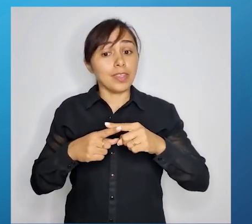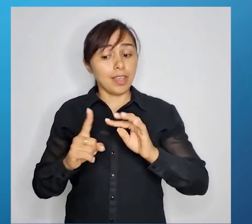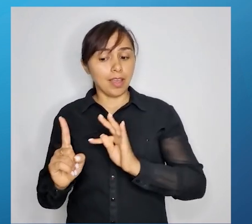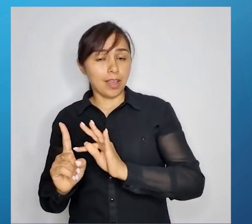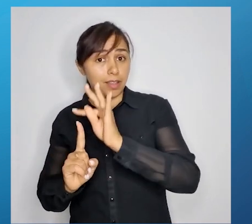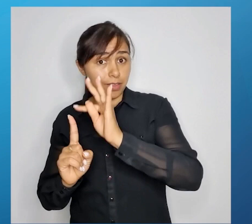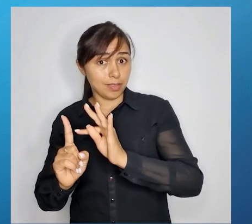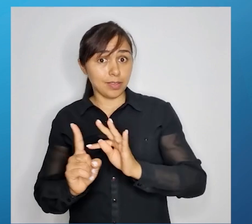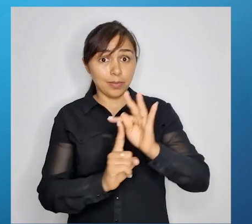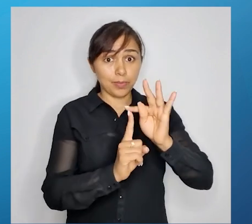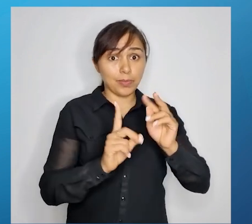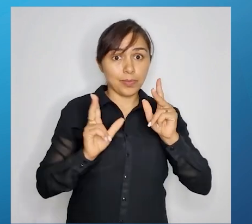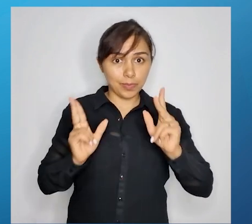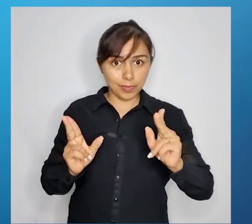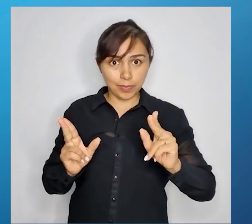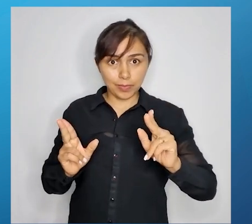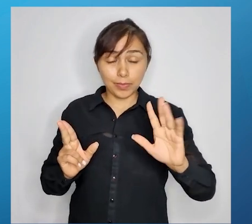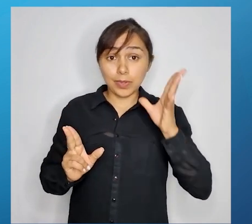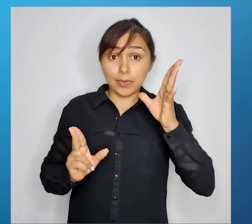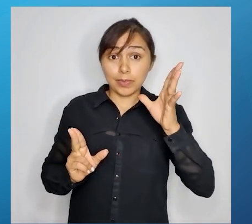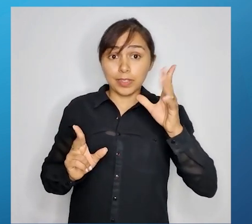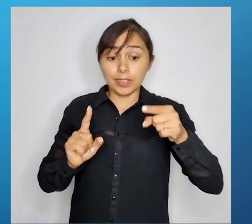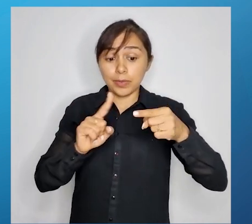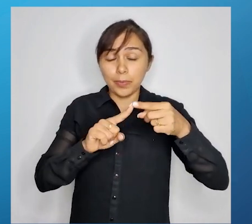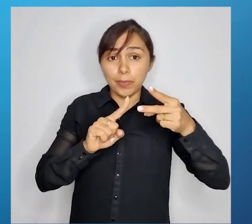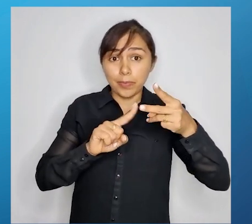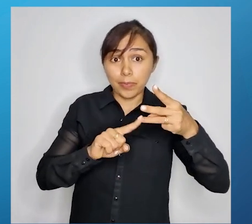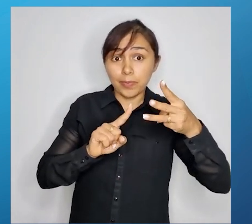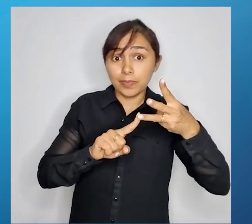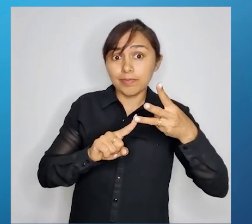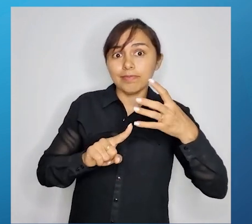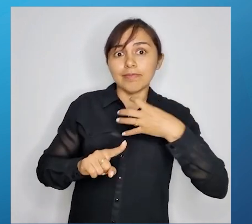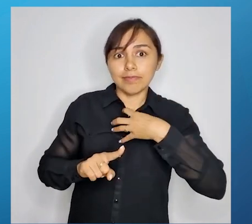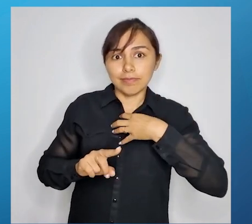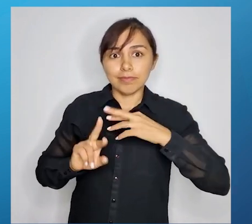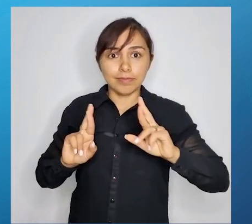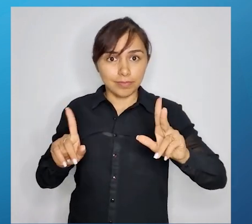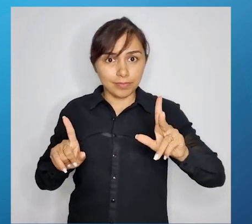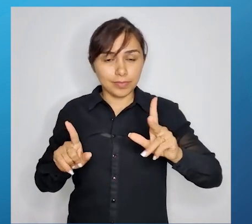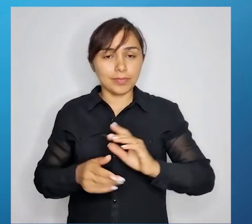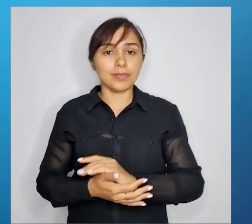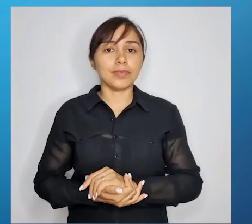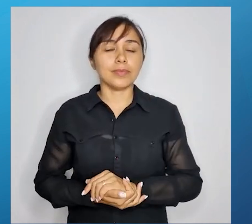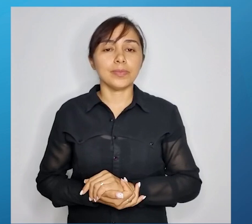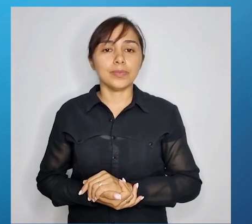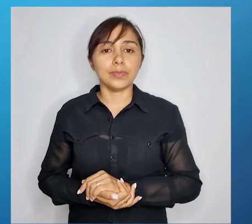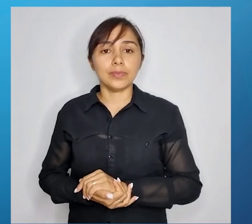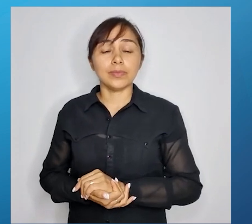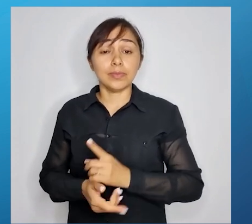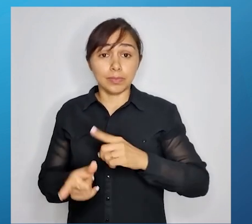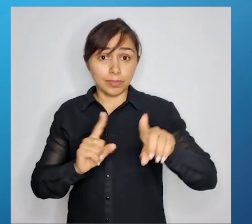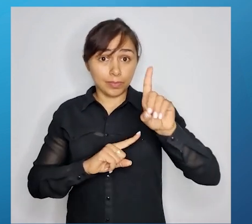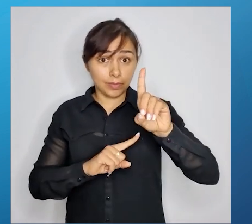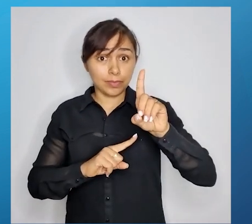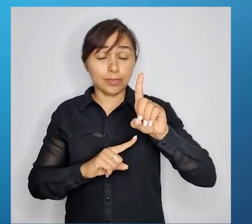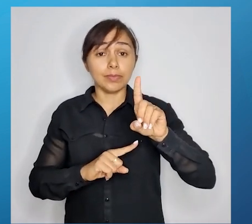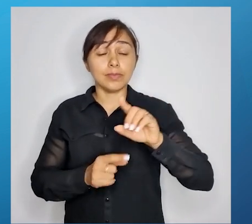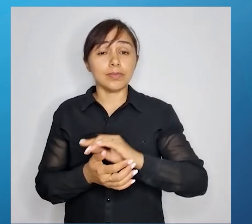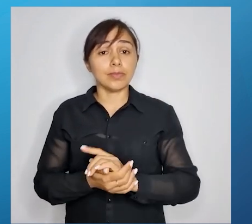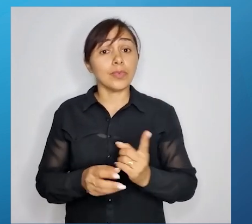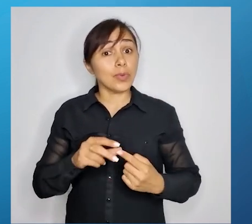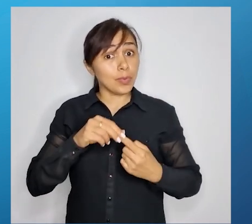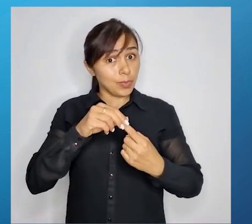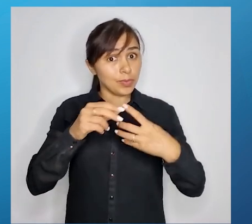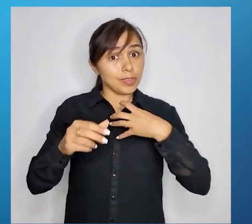se transfere por meio de 3 processos: condução, convecção e irradiação térmica. D. O único processo